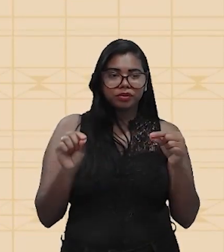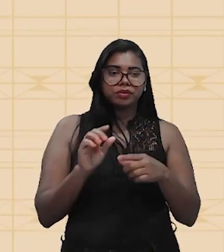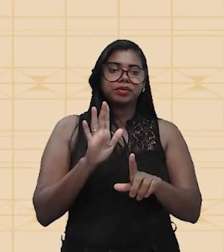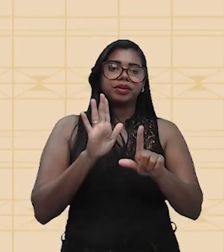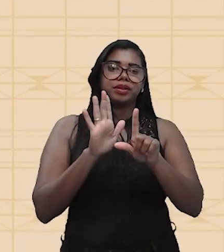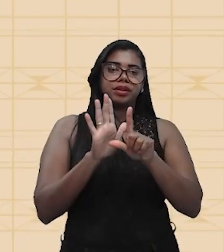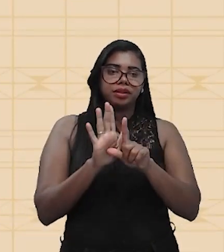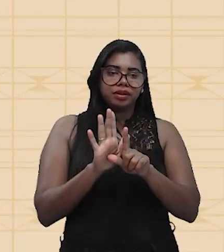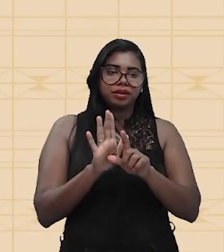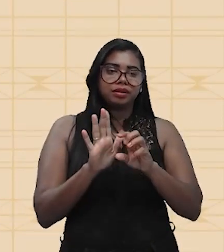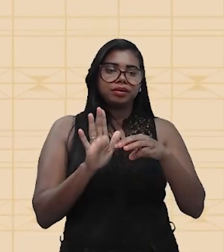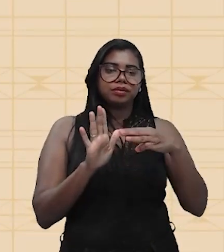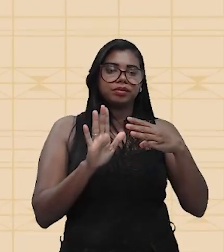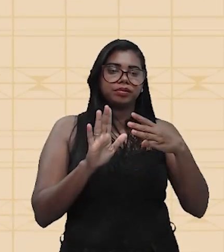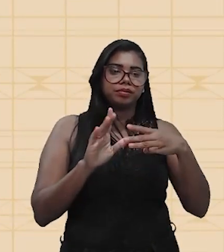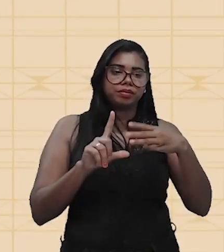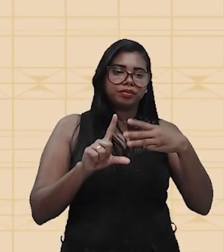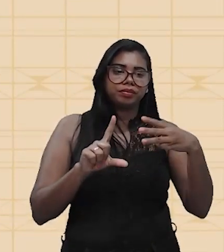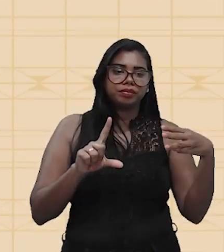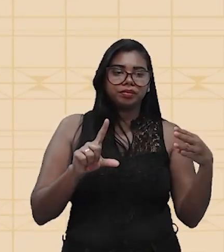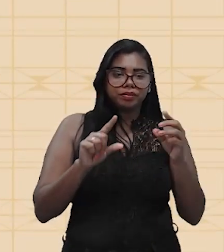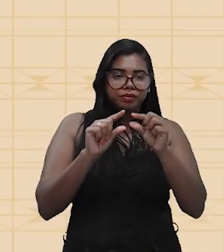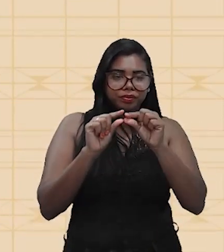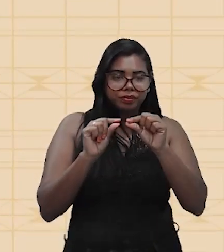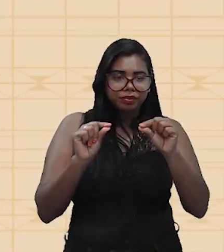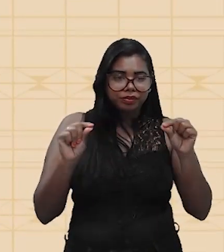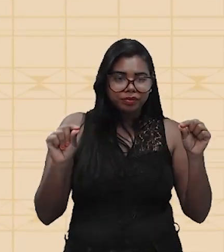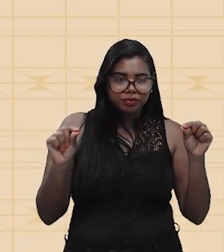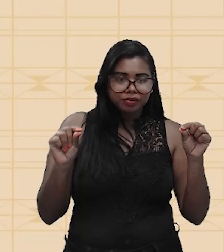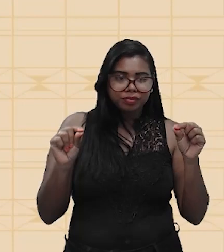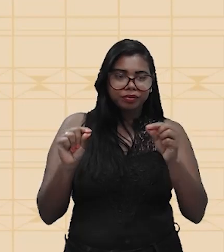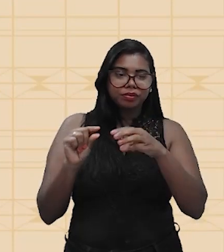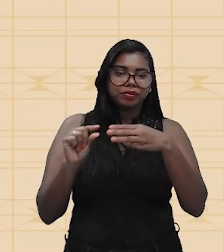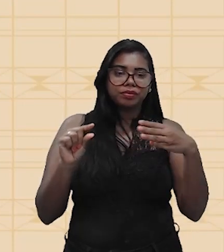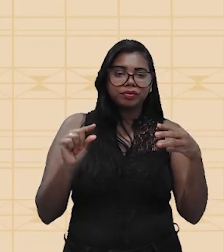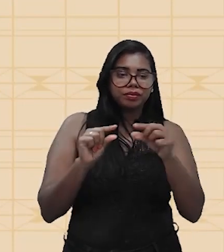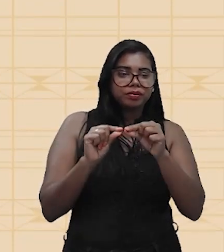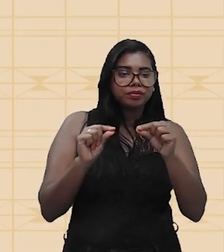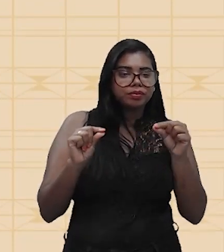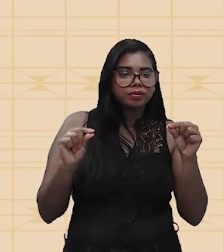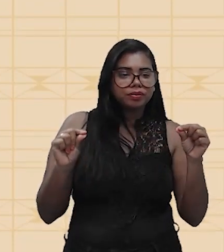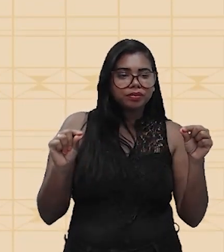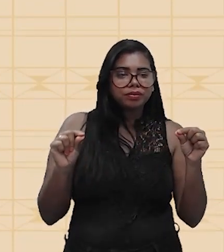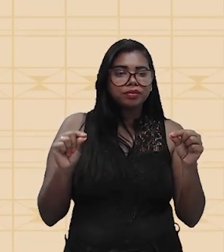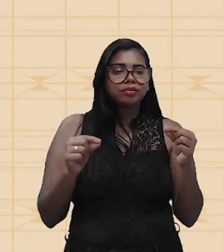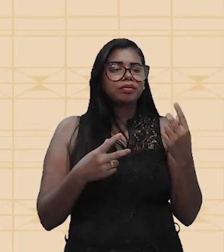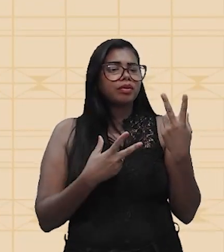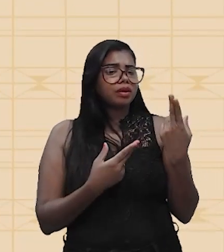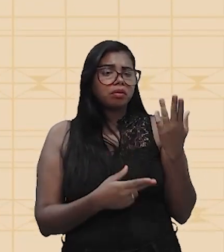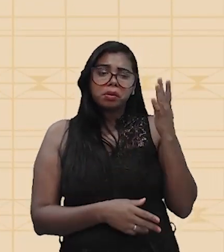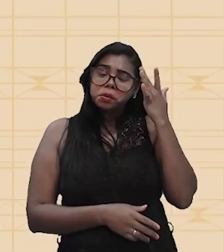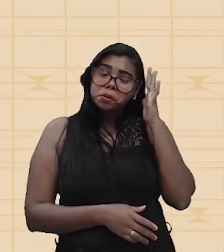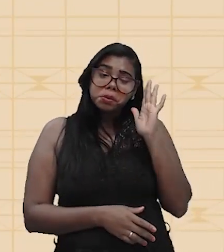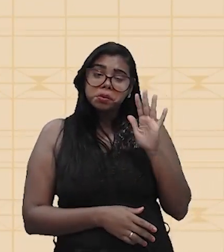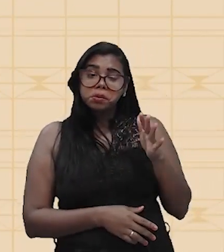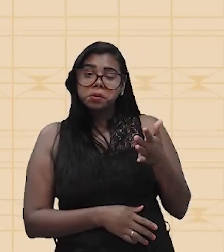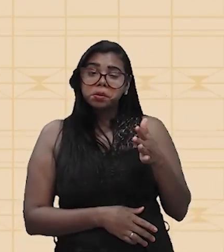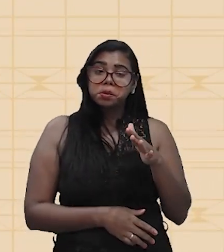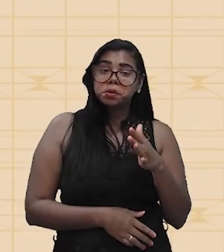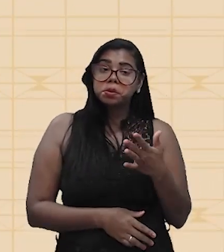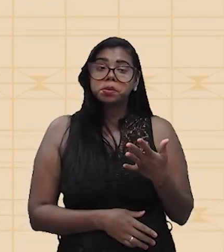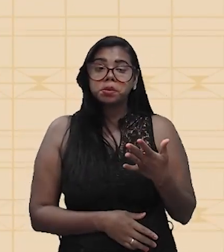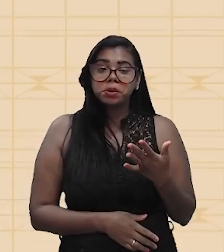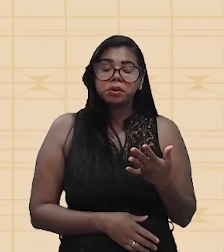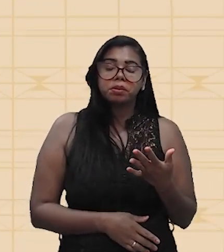malhas. Por cada fio vai passar uma corrente. Paulinho, essa corrente vai ser igual? Depende. Depende de quem? Da lei de